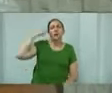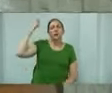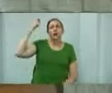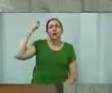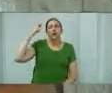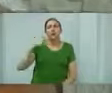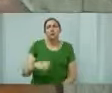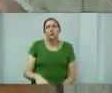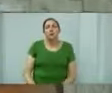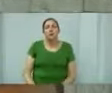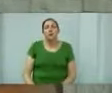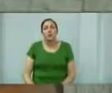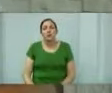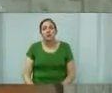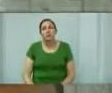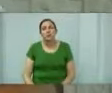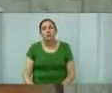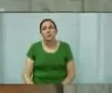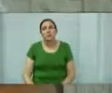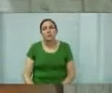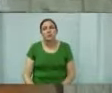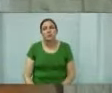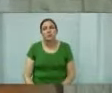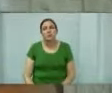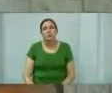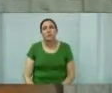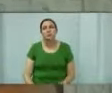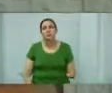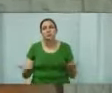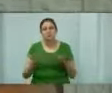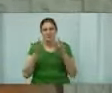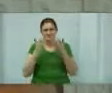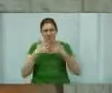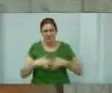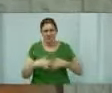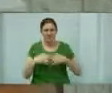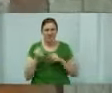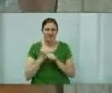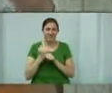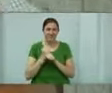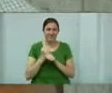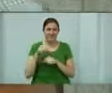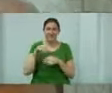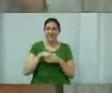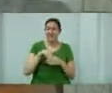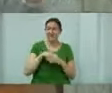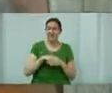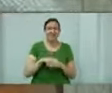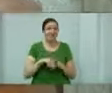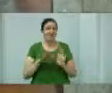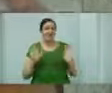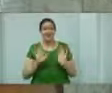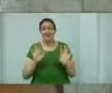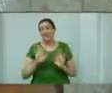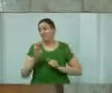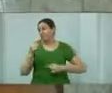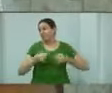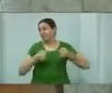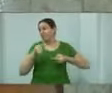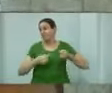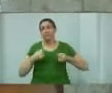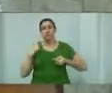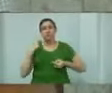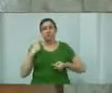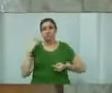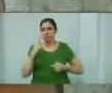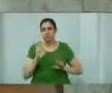aí, vou colocar ele em funcionamento no ano eleitoral, ia virar palco de debate permanente.